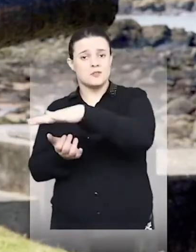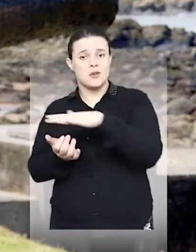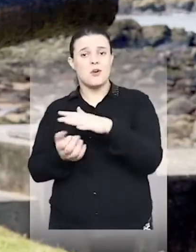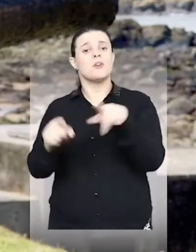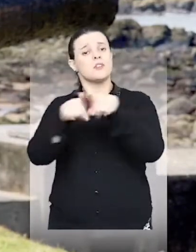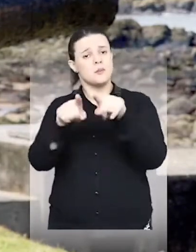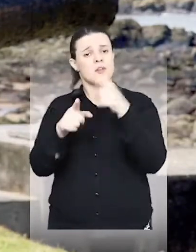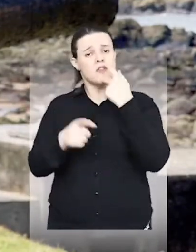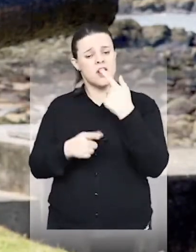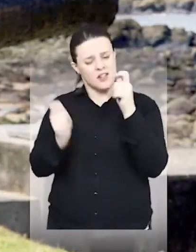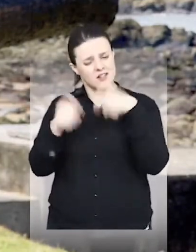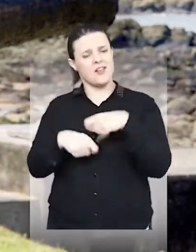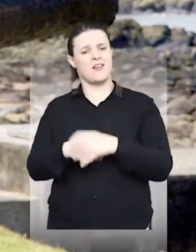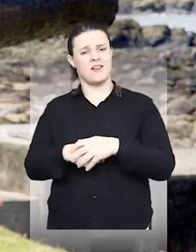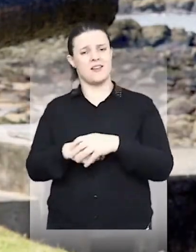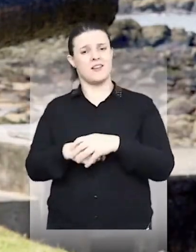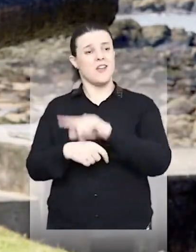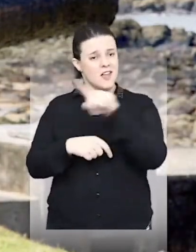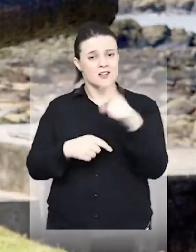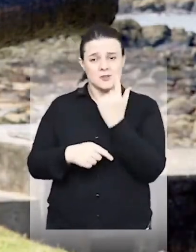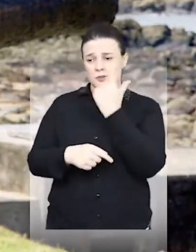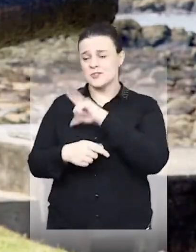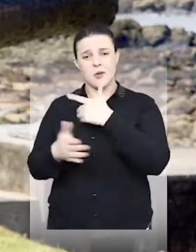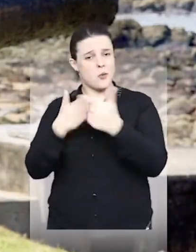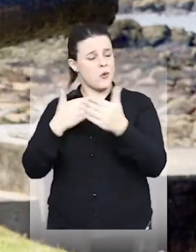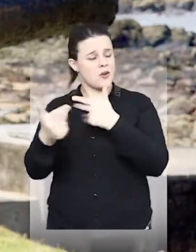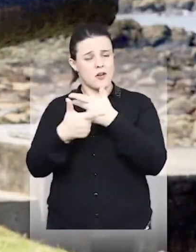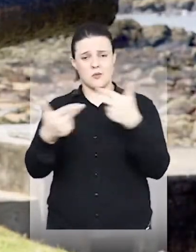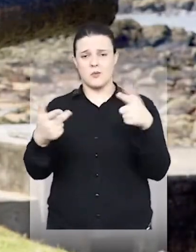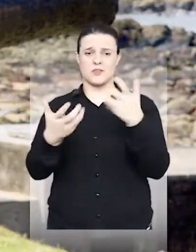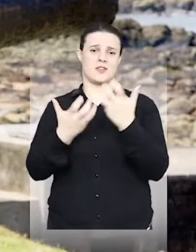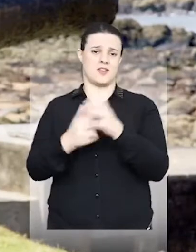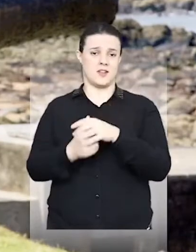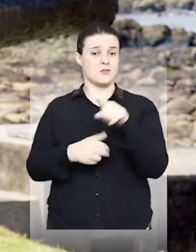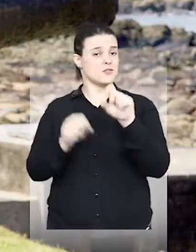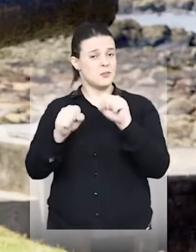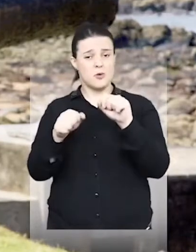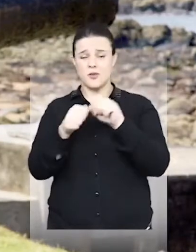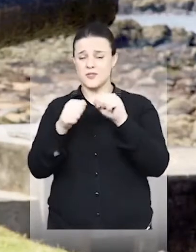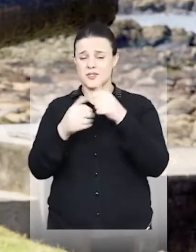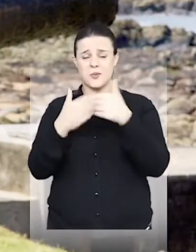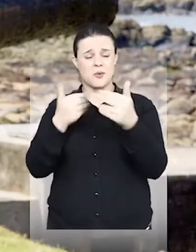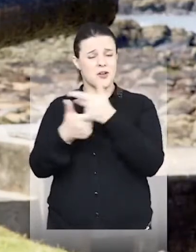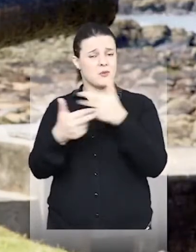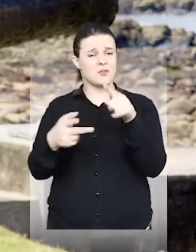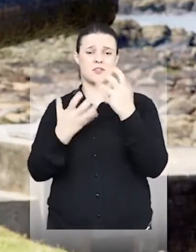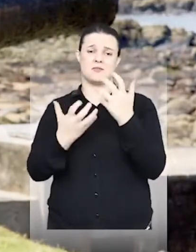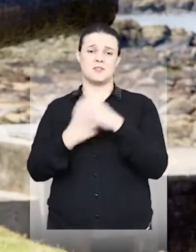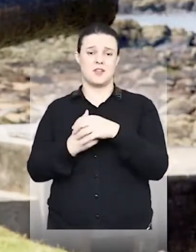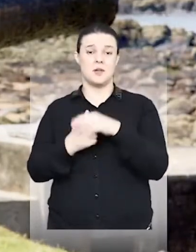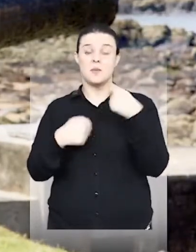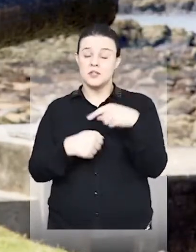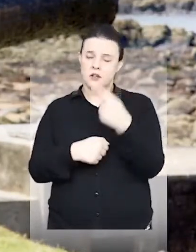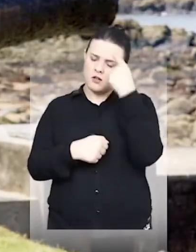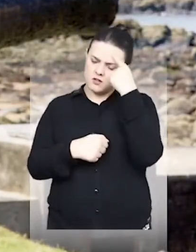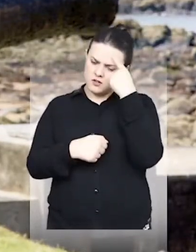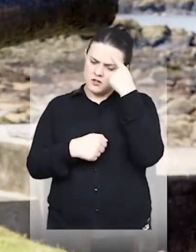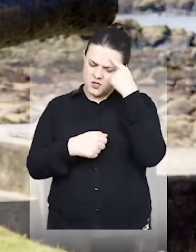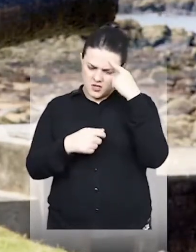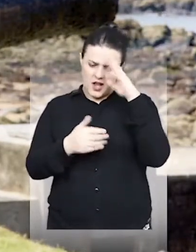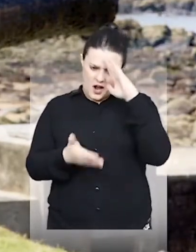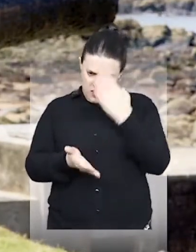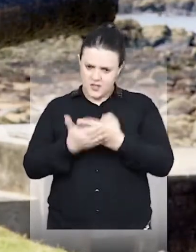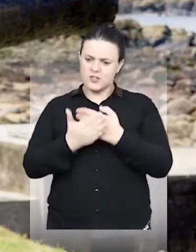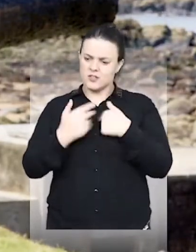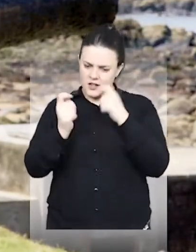pessoas a dizerem que elas podem mais. Elas podem fazer o que elas quiserem. Você pode ser o que você quiser. Basta você colocar na sua mente que